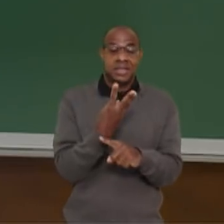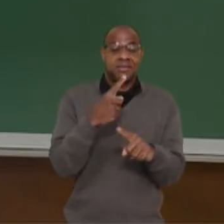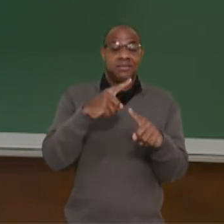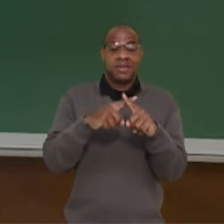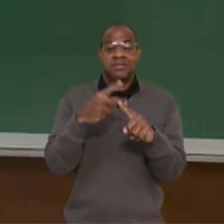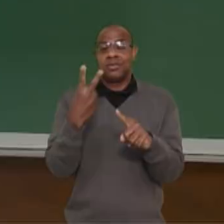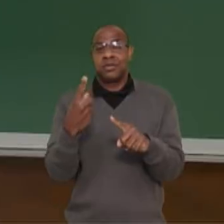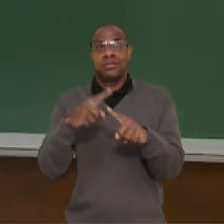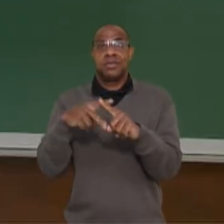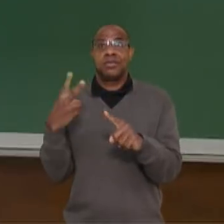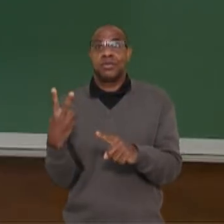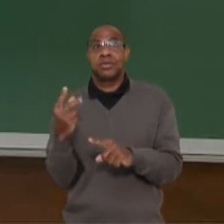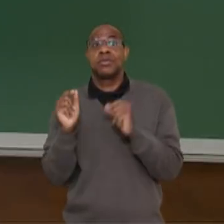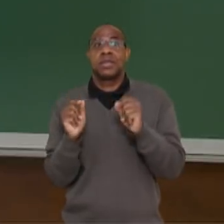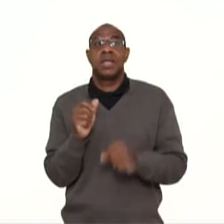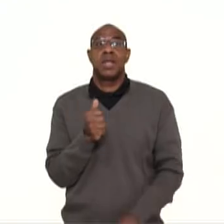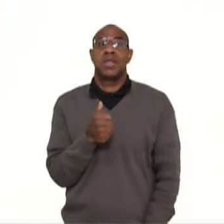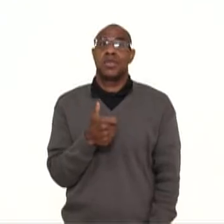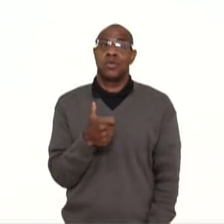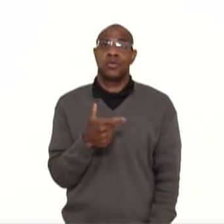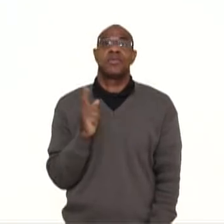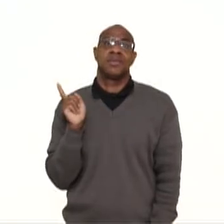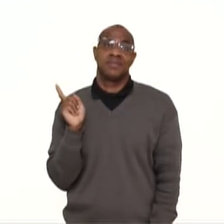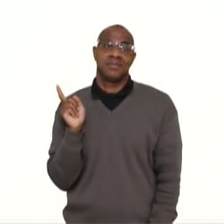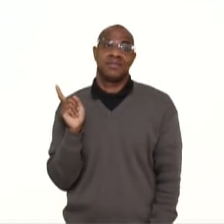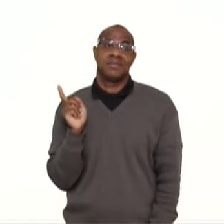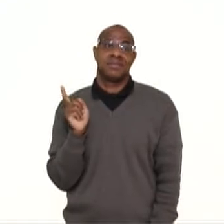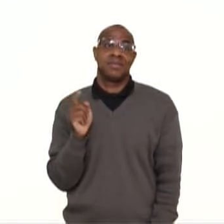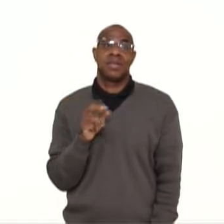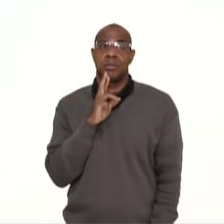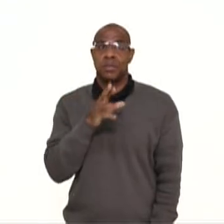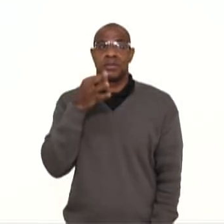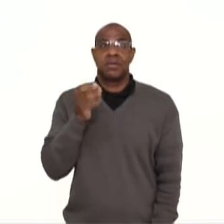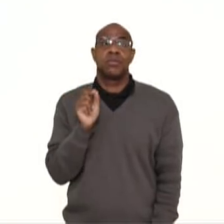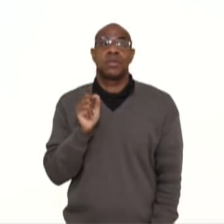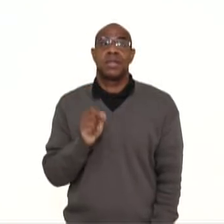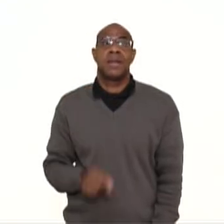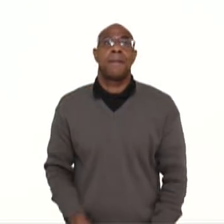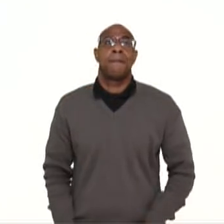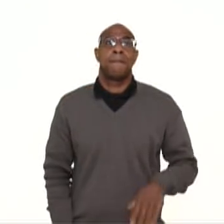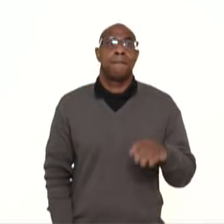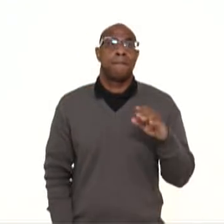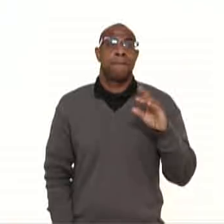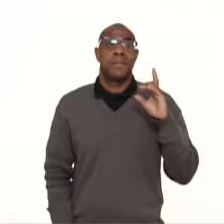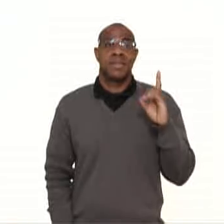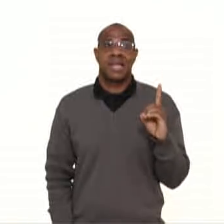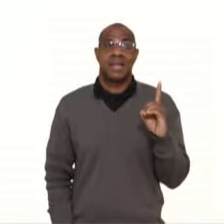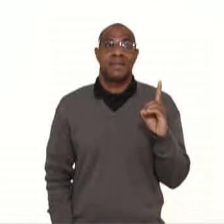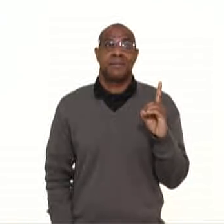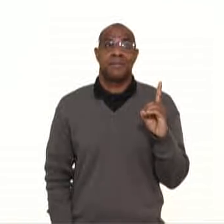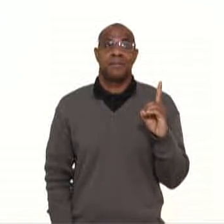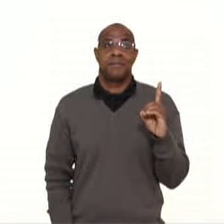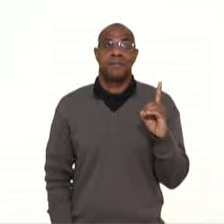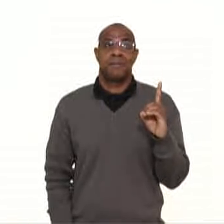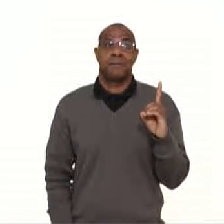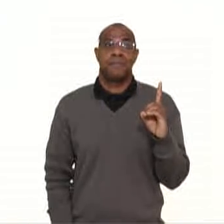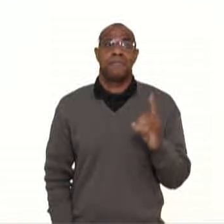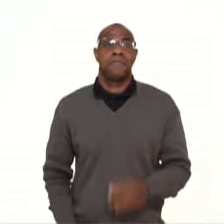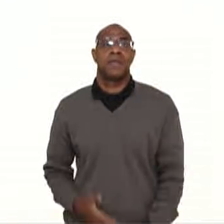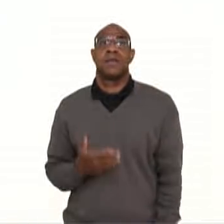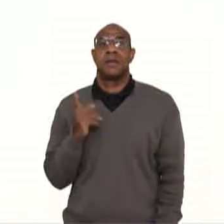dá? 12. Então, a resposta correta é a letra D, certo? Então, dá uma olhada.